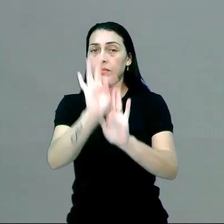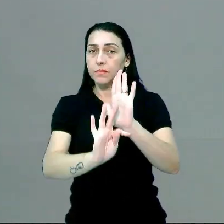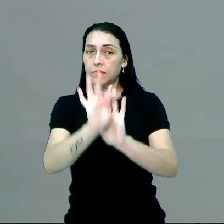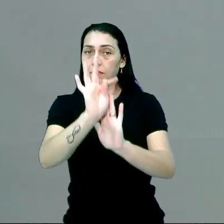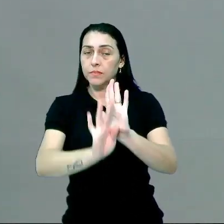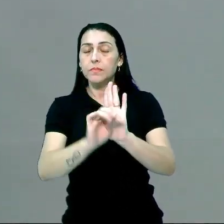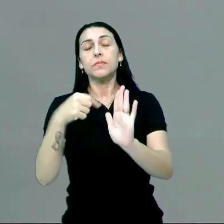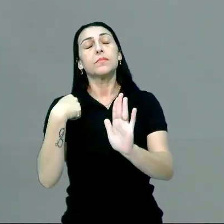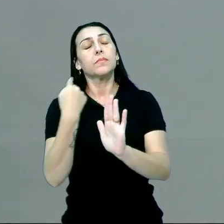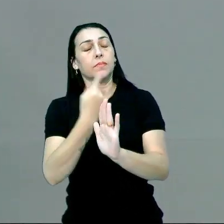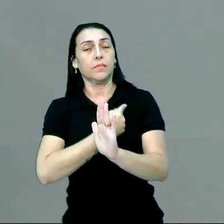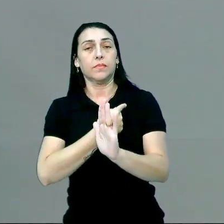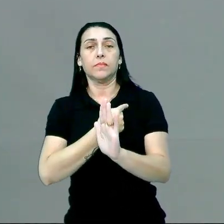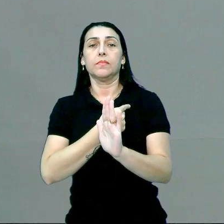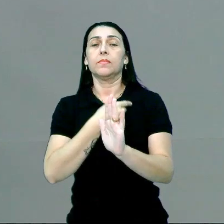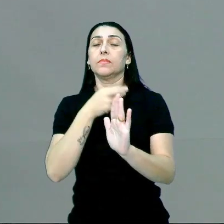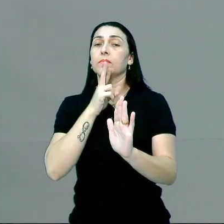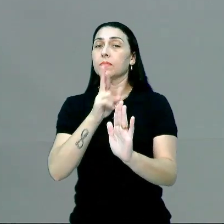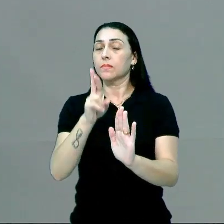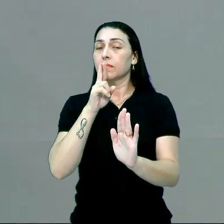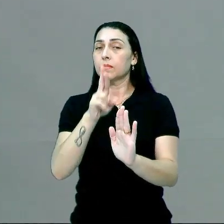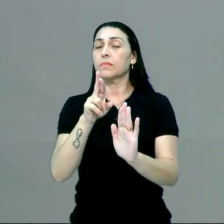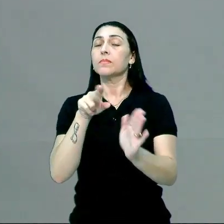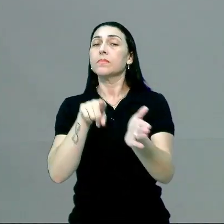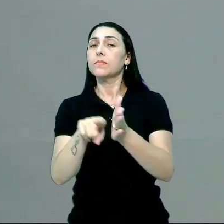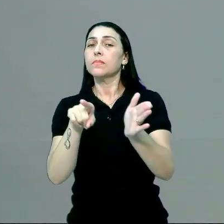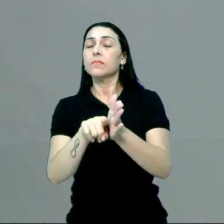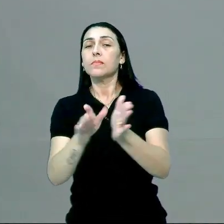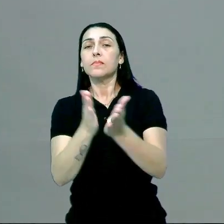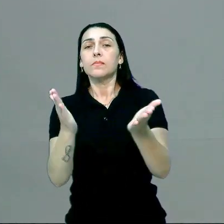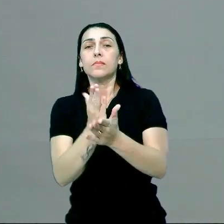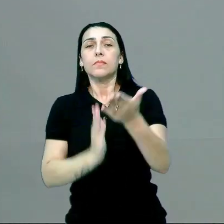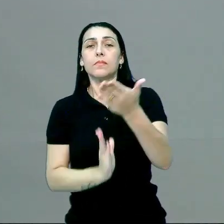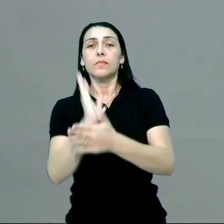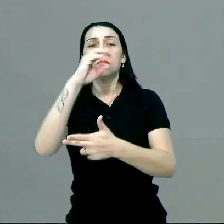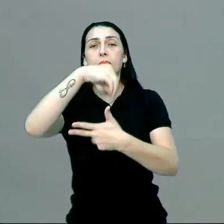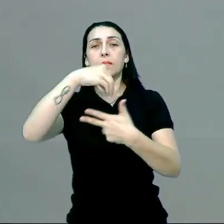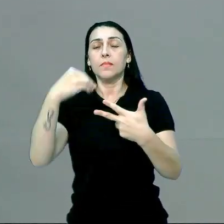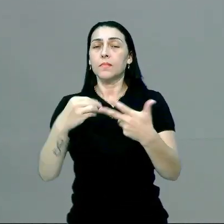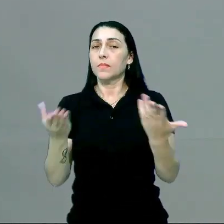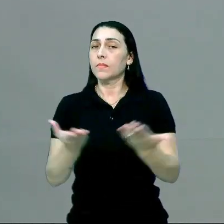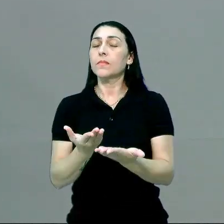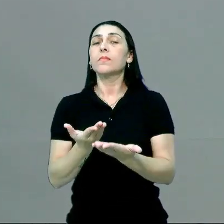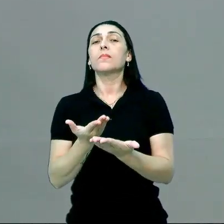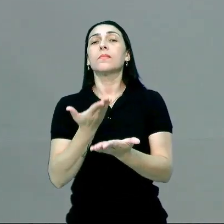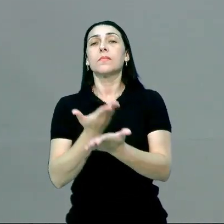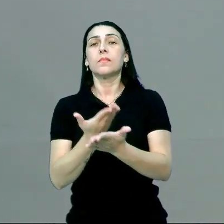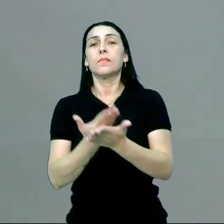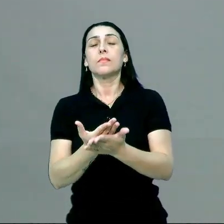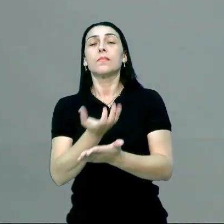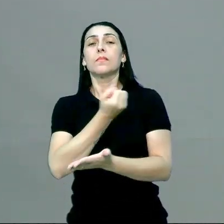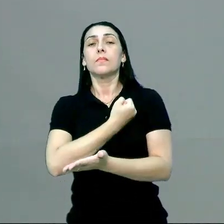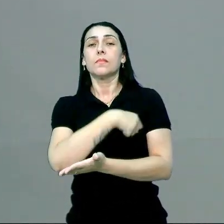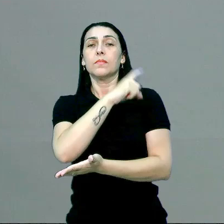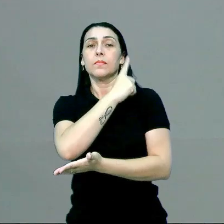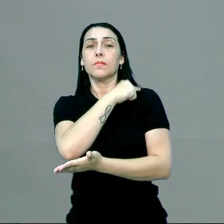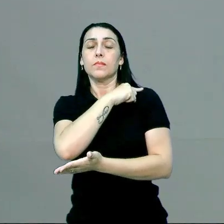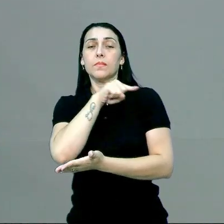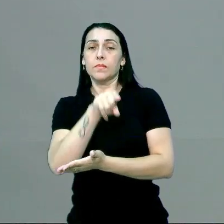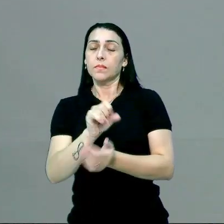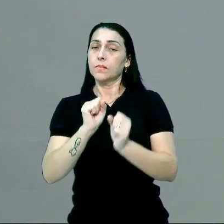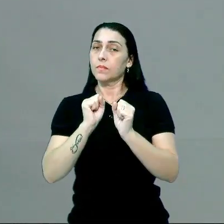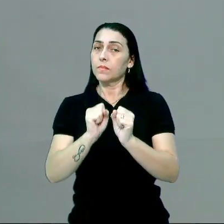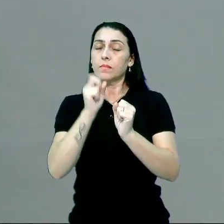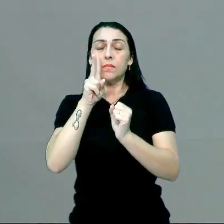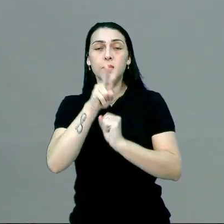textuais e nós iremos resolver uma questão do nosso livro, a prova Enem. Hoje nós iremos trabalhar o livro número 1 e vocês